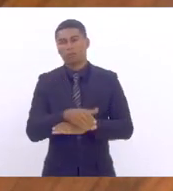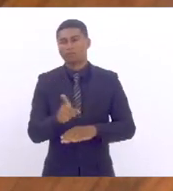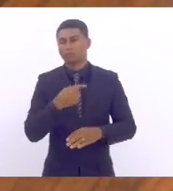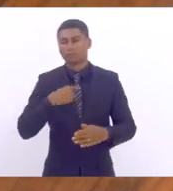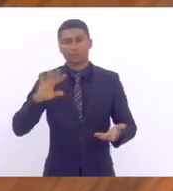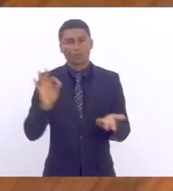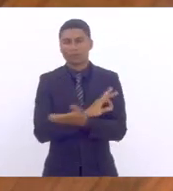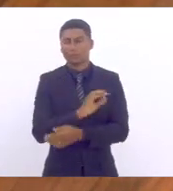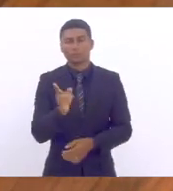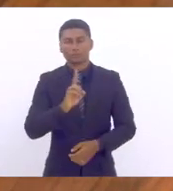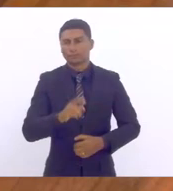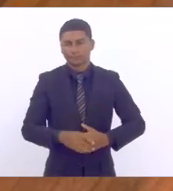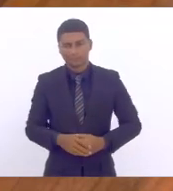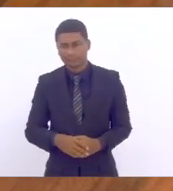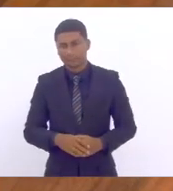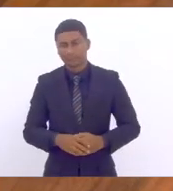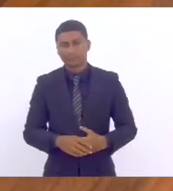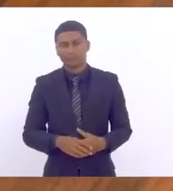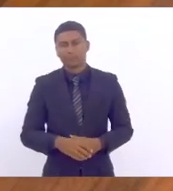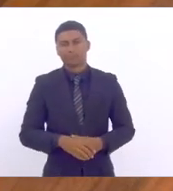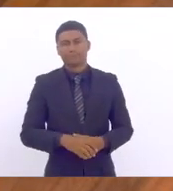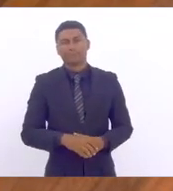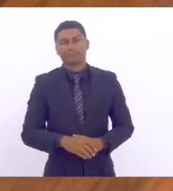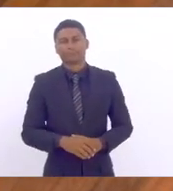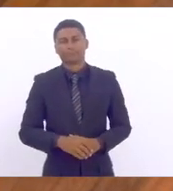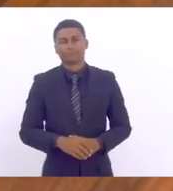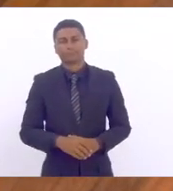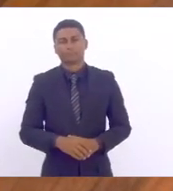signatário, eu atuo como